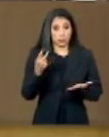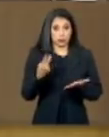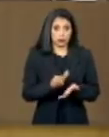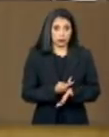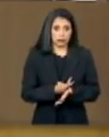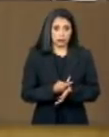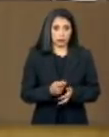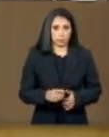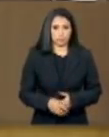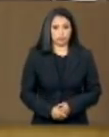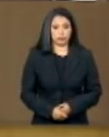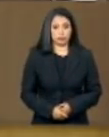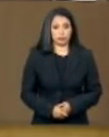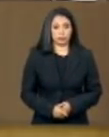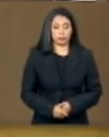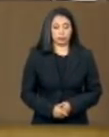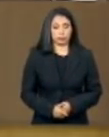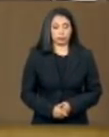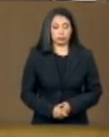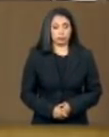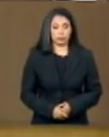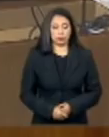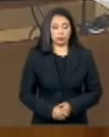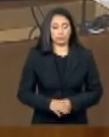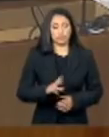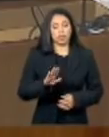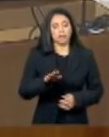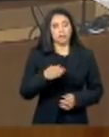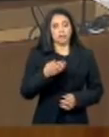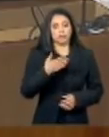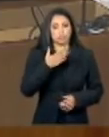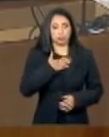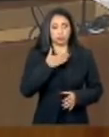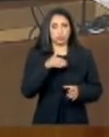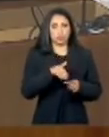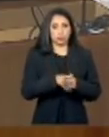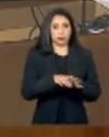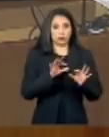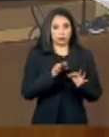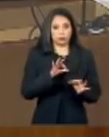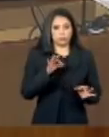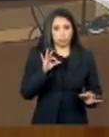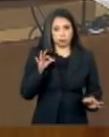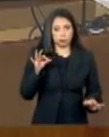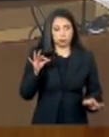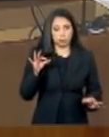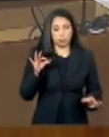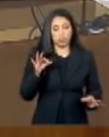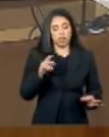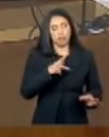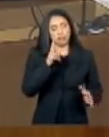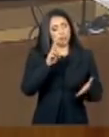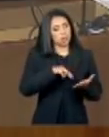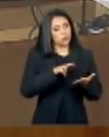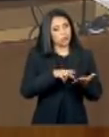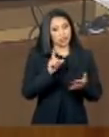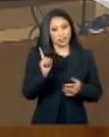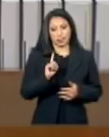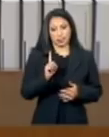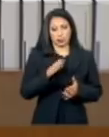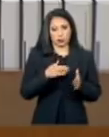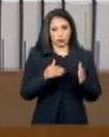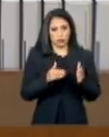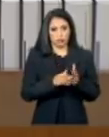então eu disse no meu voto extenso que omiti parte da leitura que é o